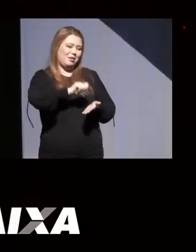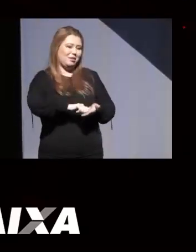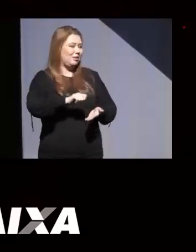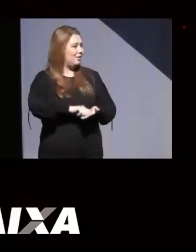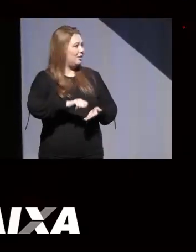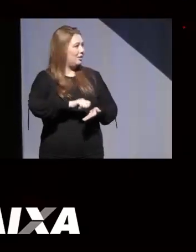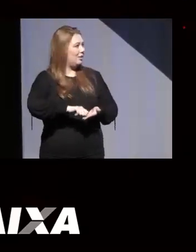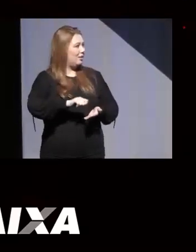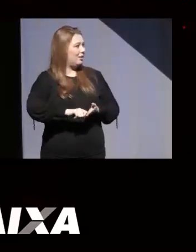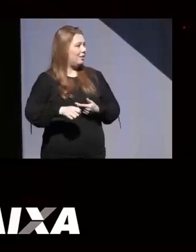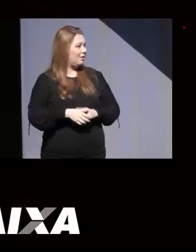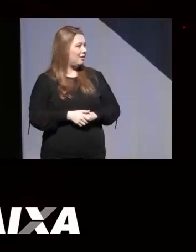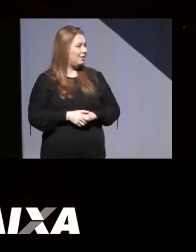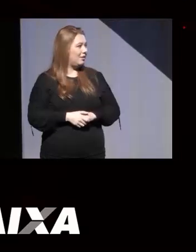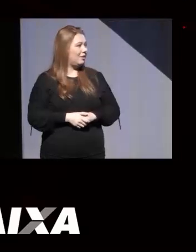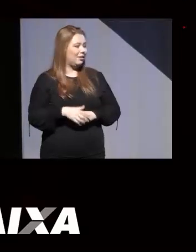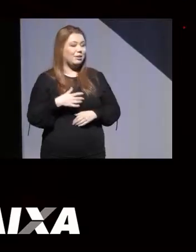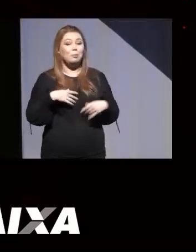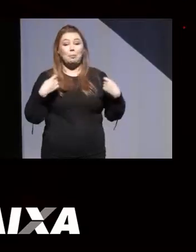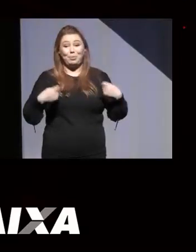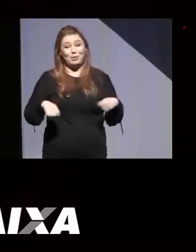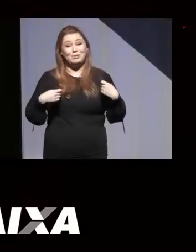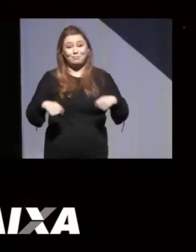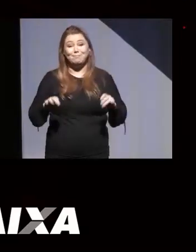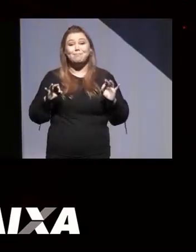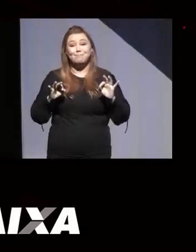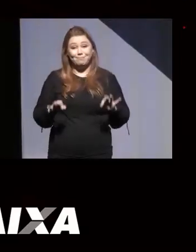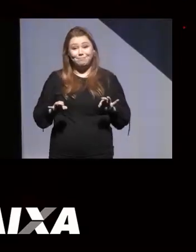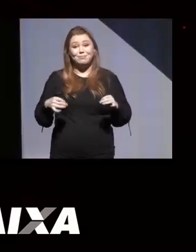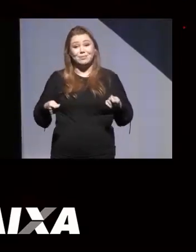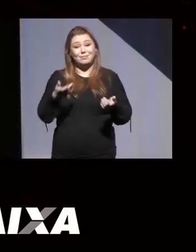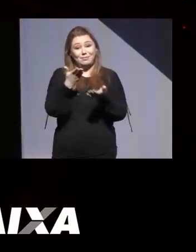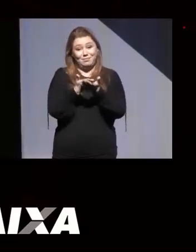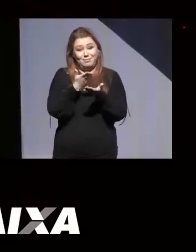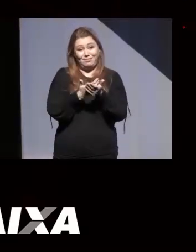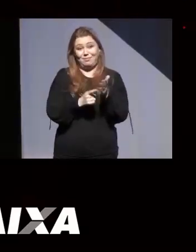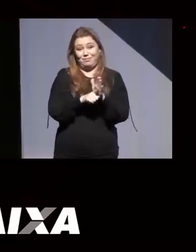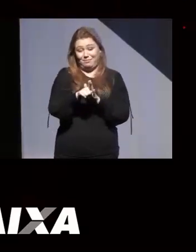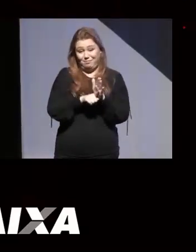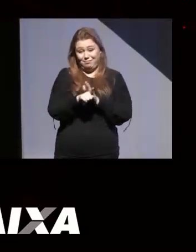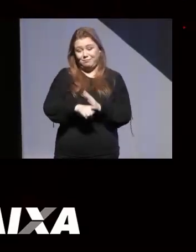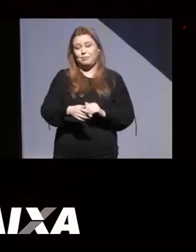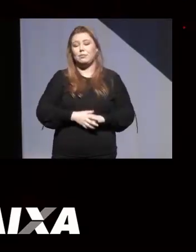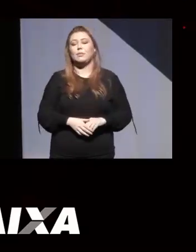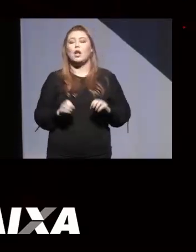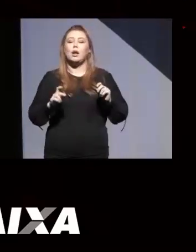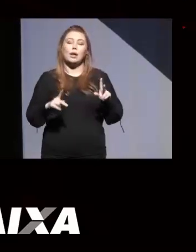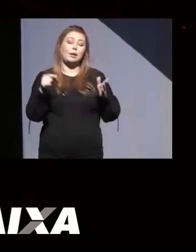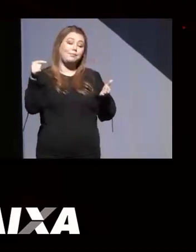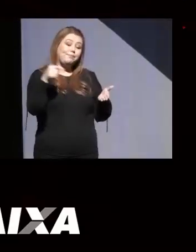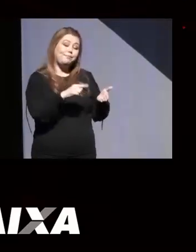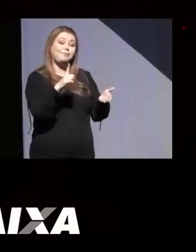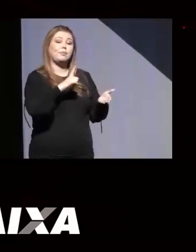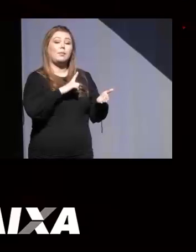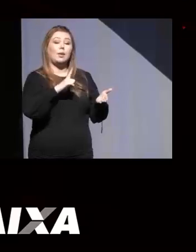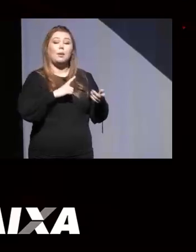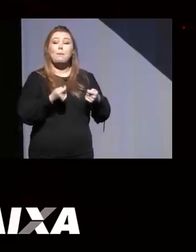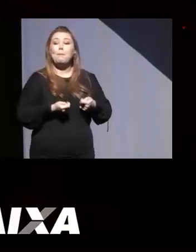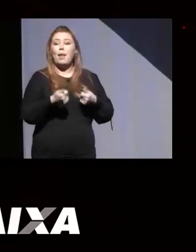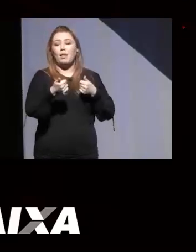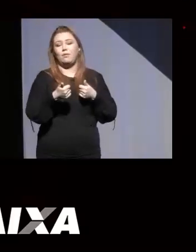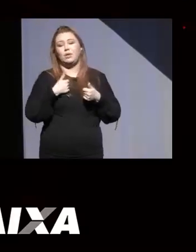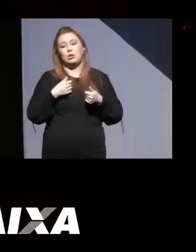e precisa realmente de muito estudo. Mas, enfim, e lá está previsto esses benefícios fiscais.